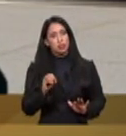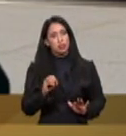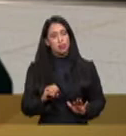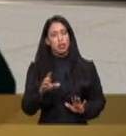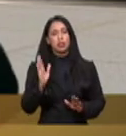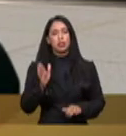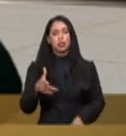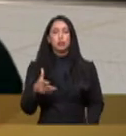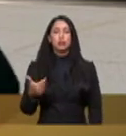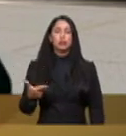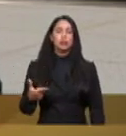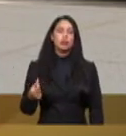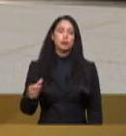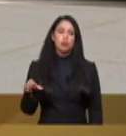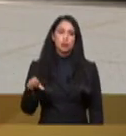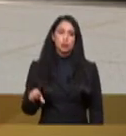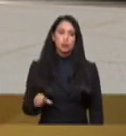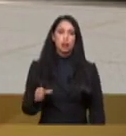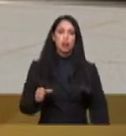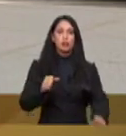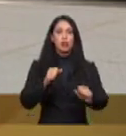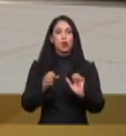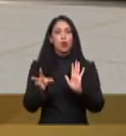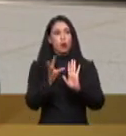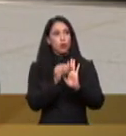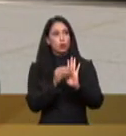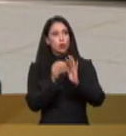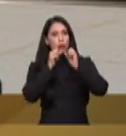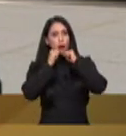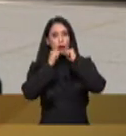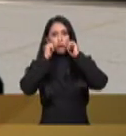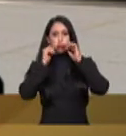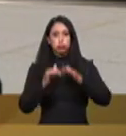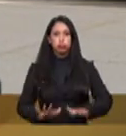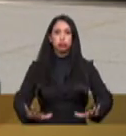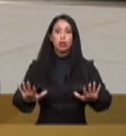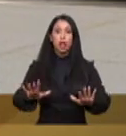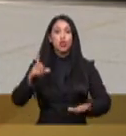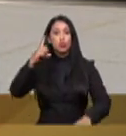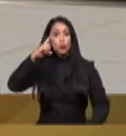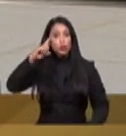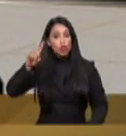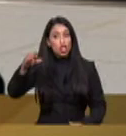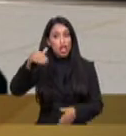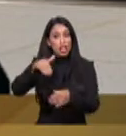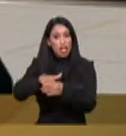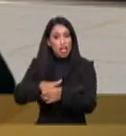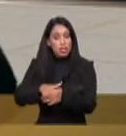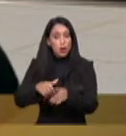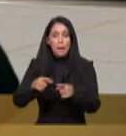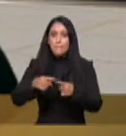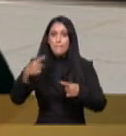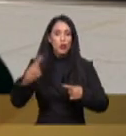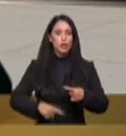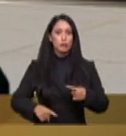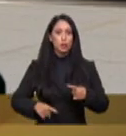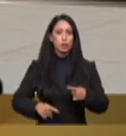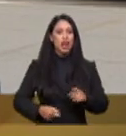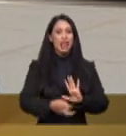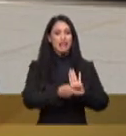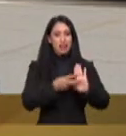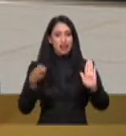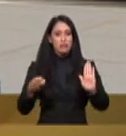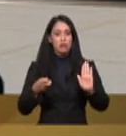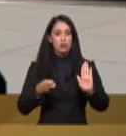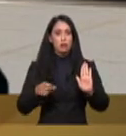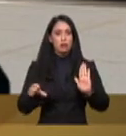23.610/2019. E, por fim, o impulsionamento de conteúdo é proibido no dia da eleição, constituindo crime, podendo